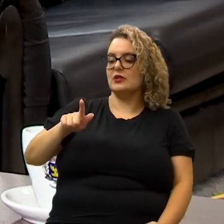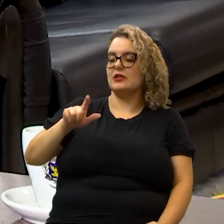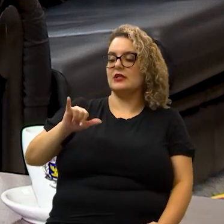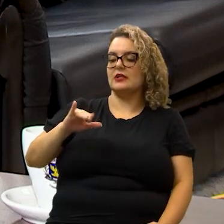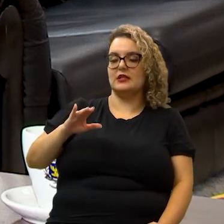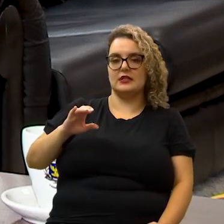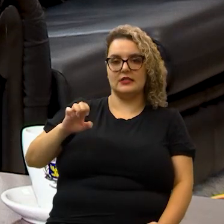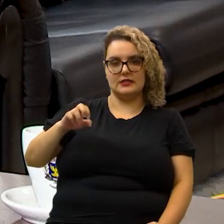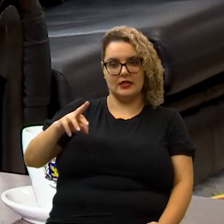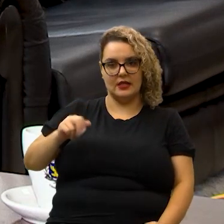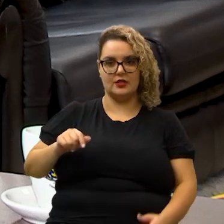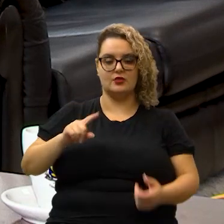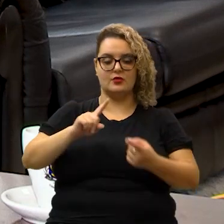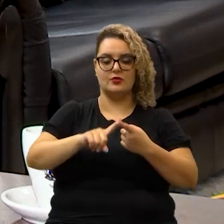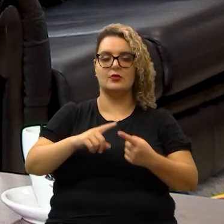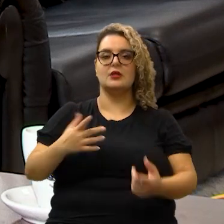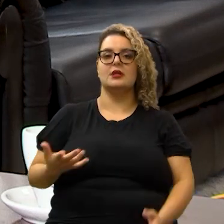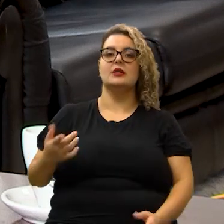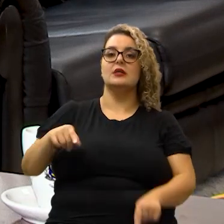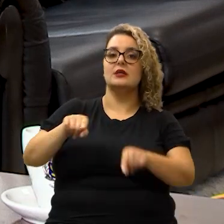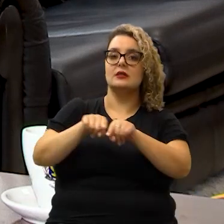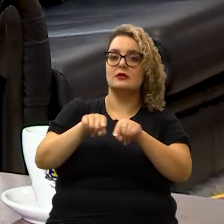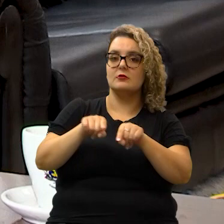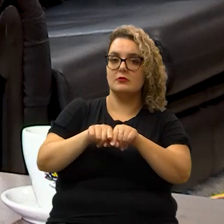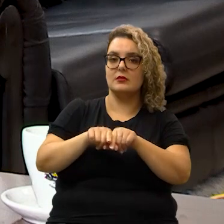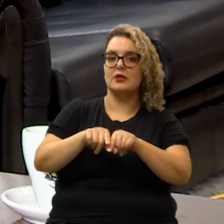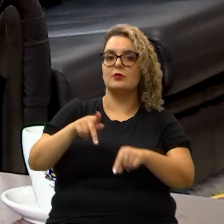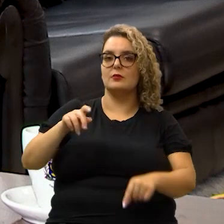o Partido Republicano, que foi fundado em